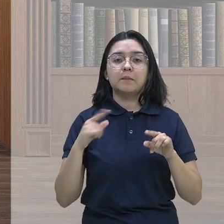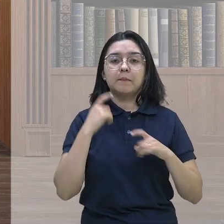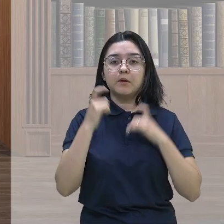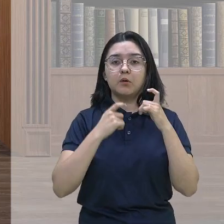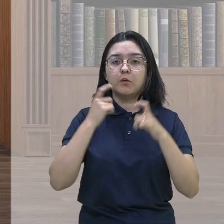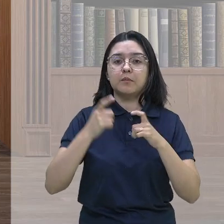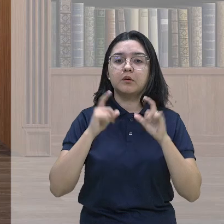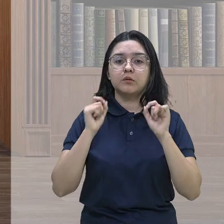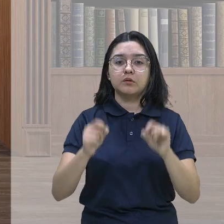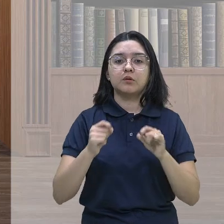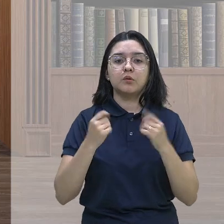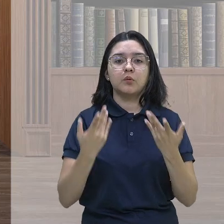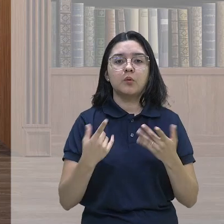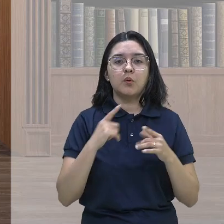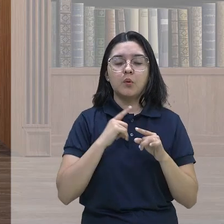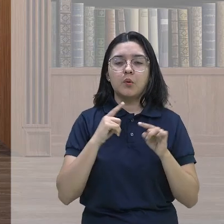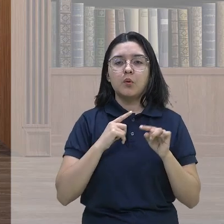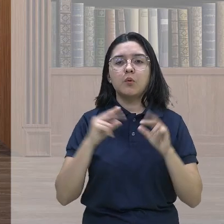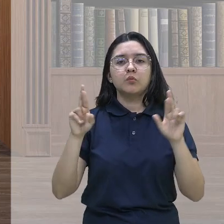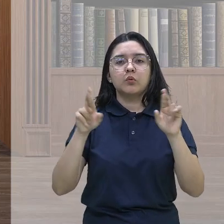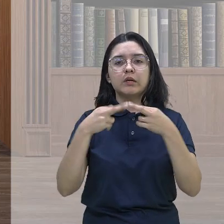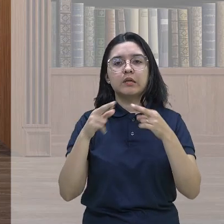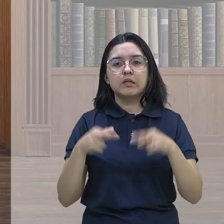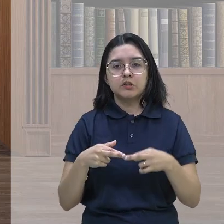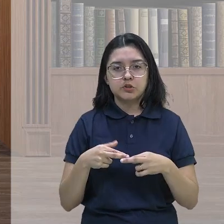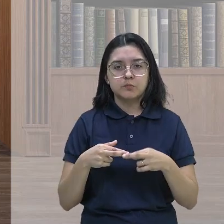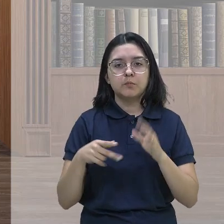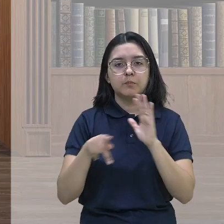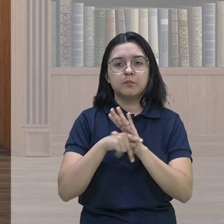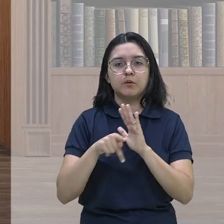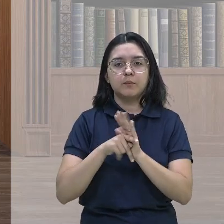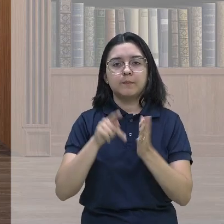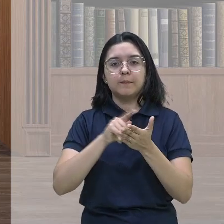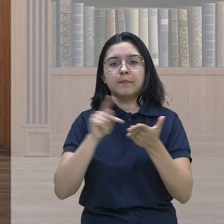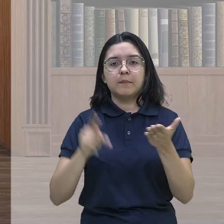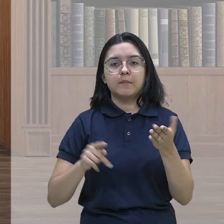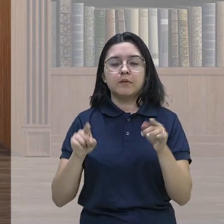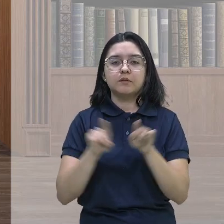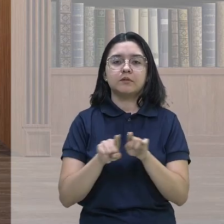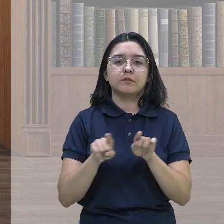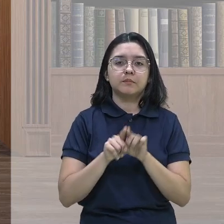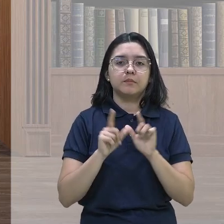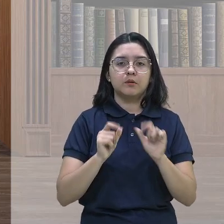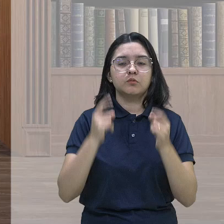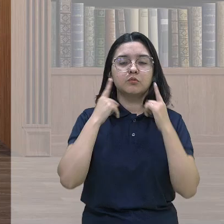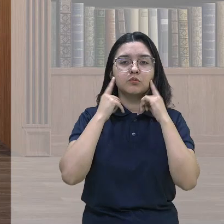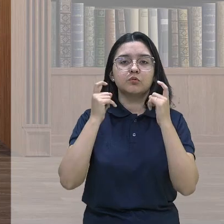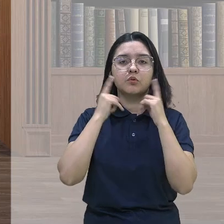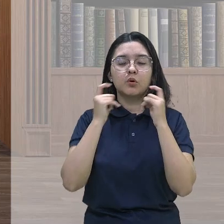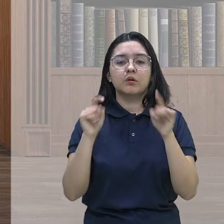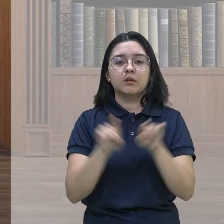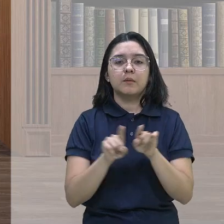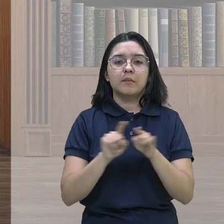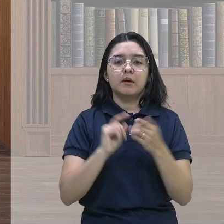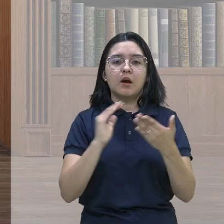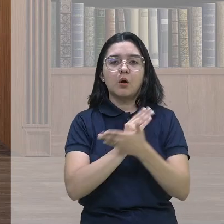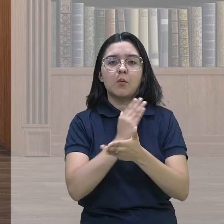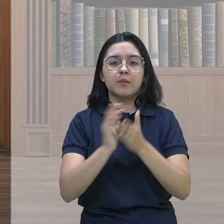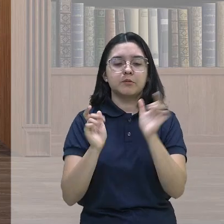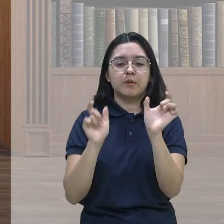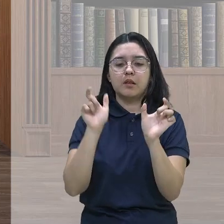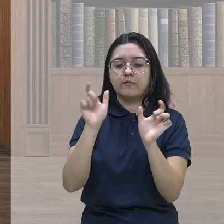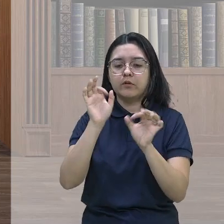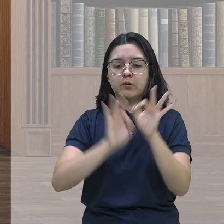com a sonoridade, com o ritmo, com a pulsação, a forma como as palavras são